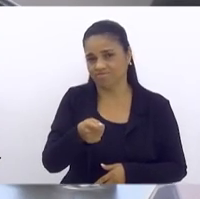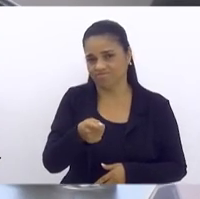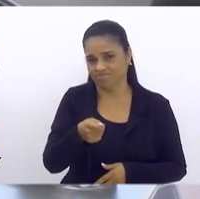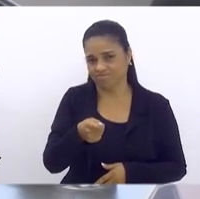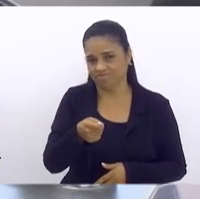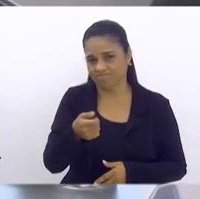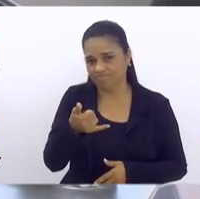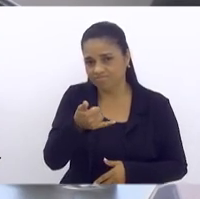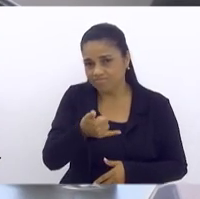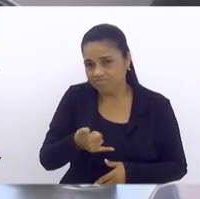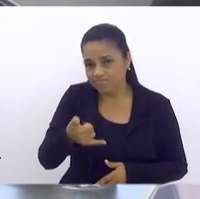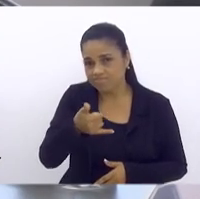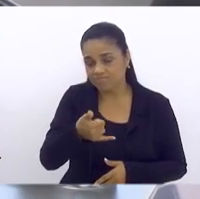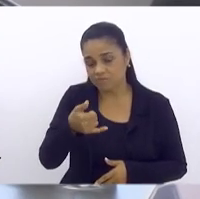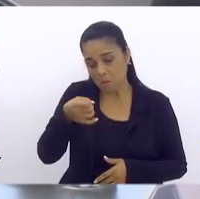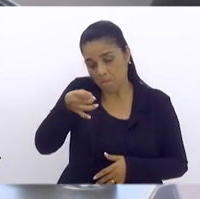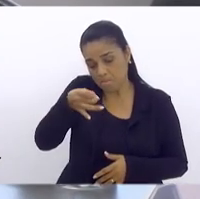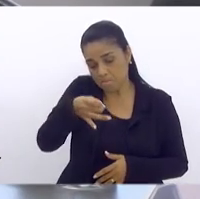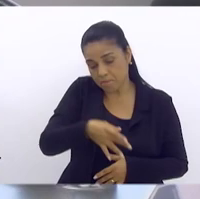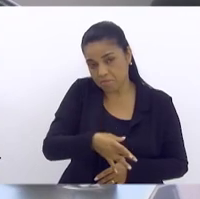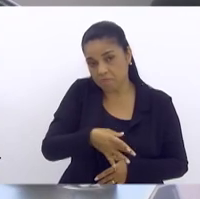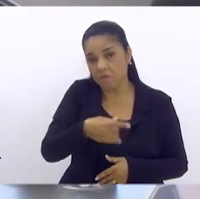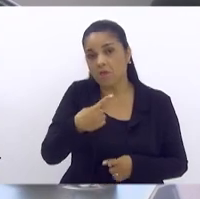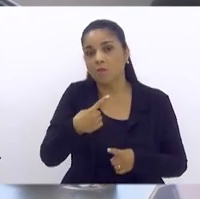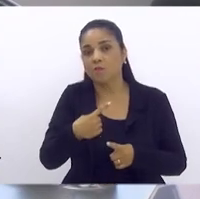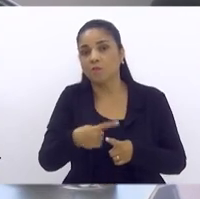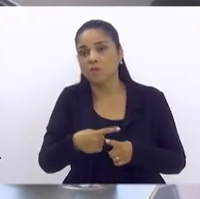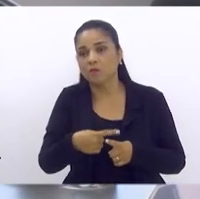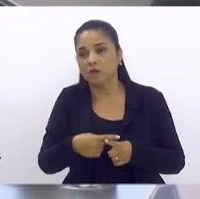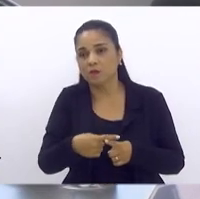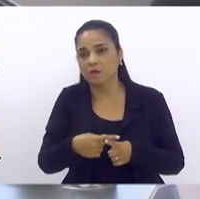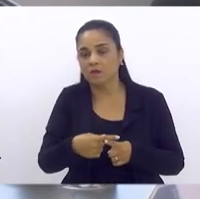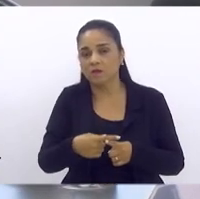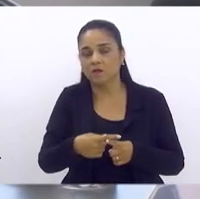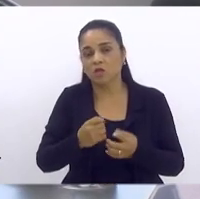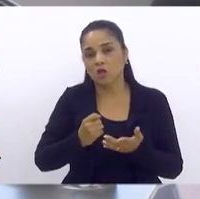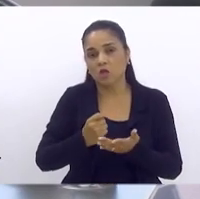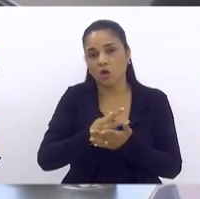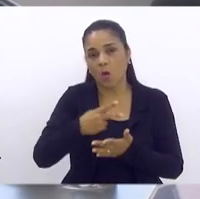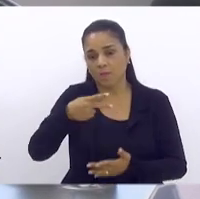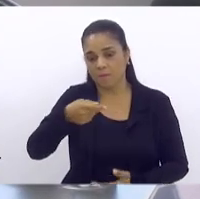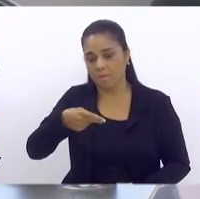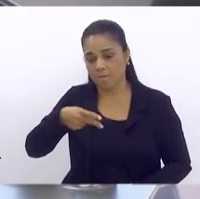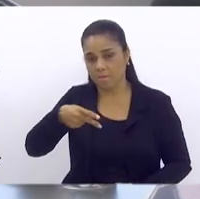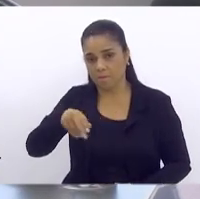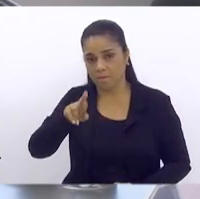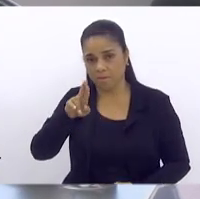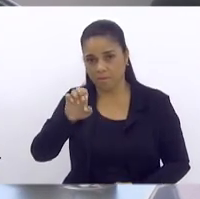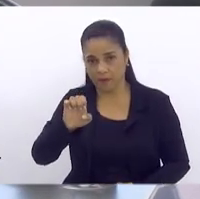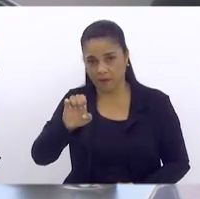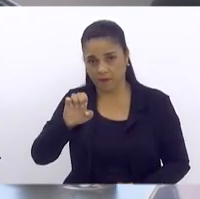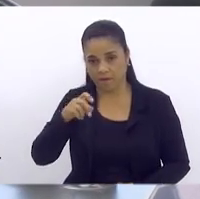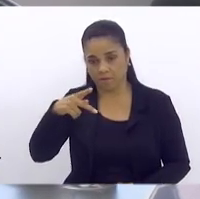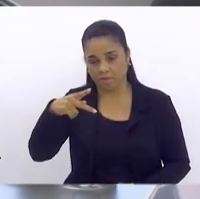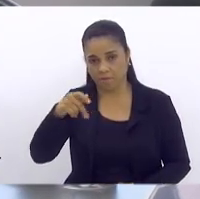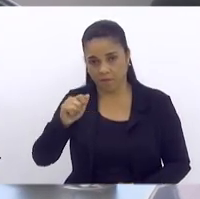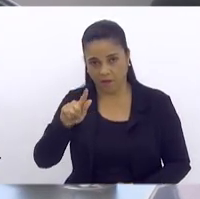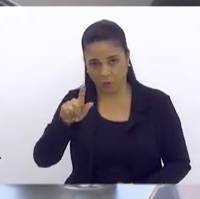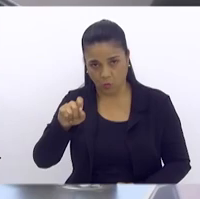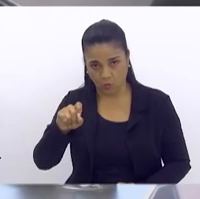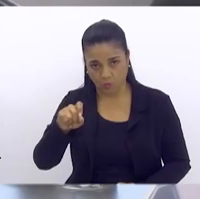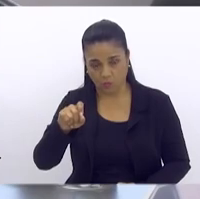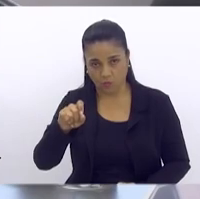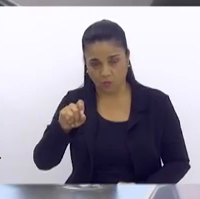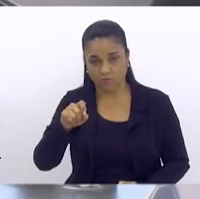são abandonados. Por quê? O cidadão compra o pré-pago. Quando acaba a cota do pré-pago, ele não